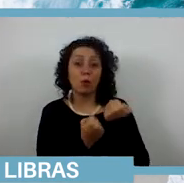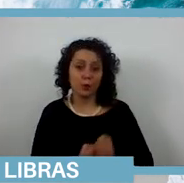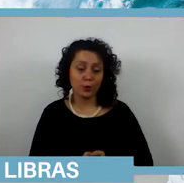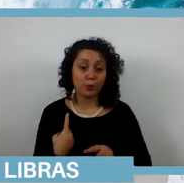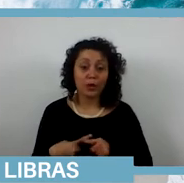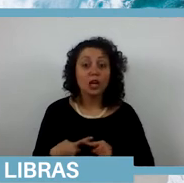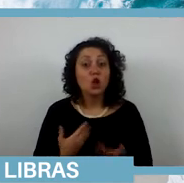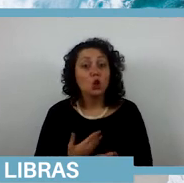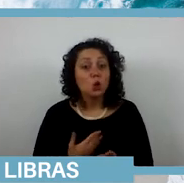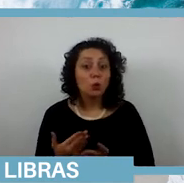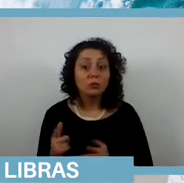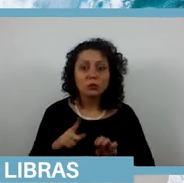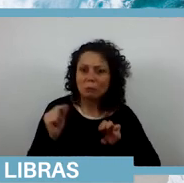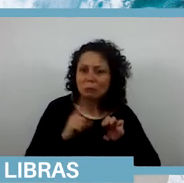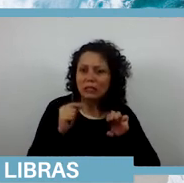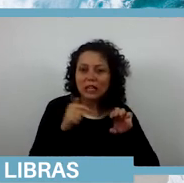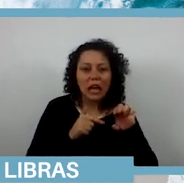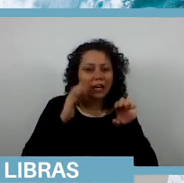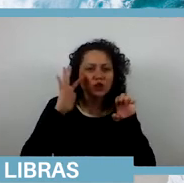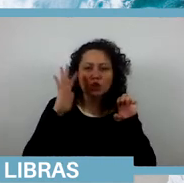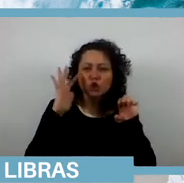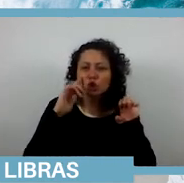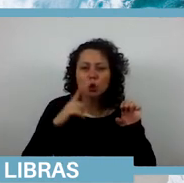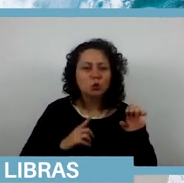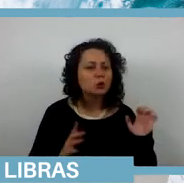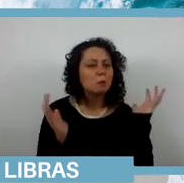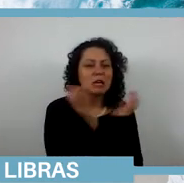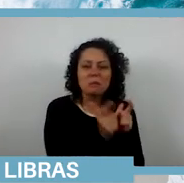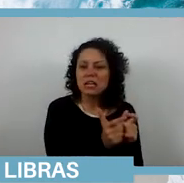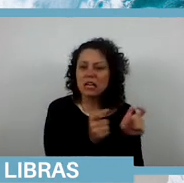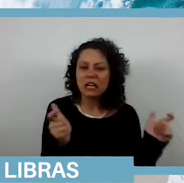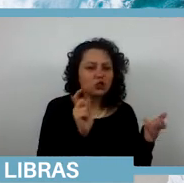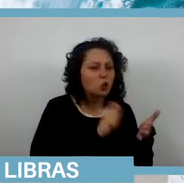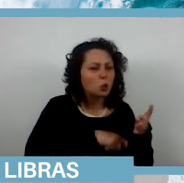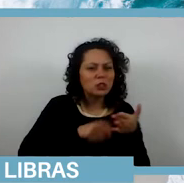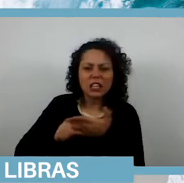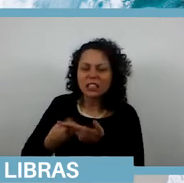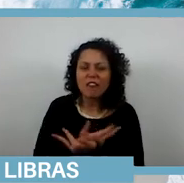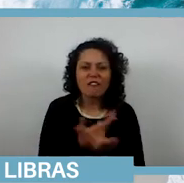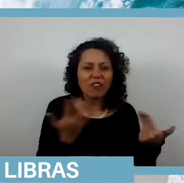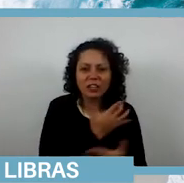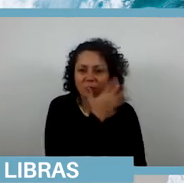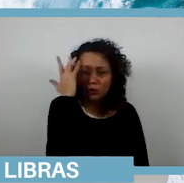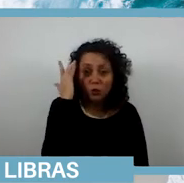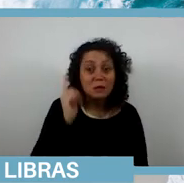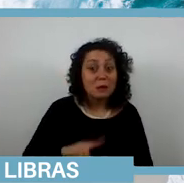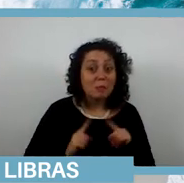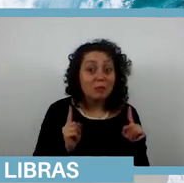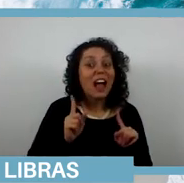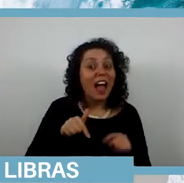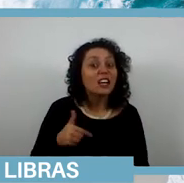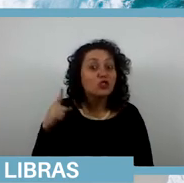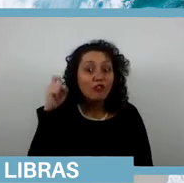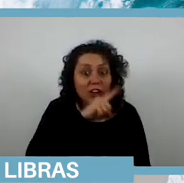empreender é um grande sonho né também teve grande contratar muita gente fazendo crescer mas na realidade é muito